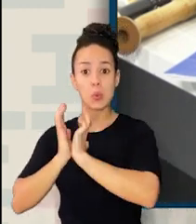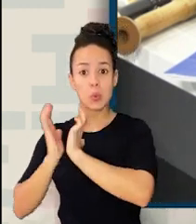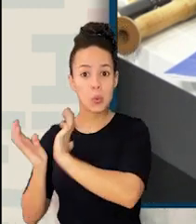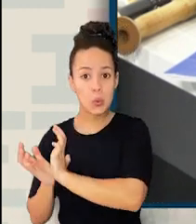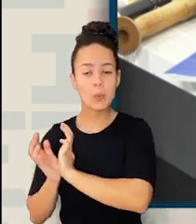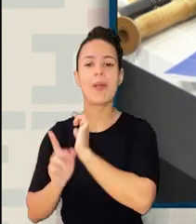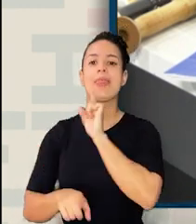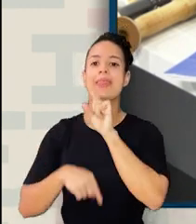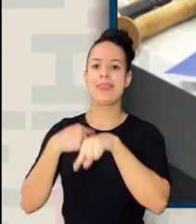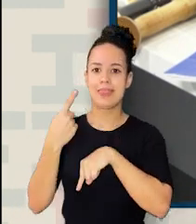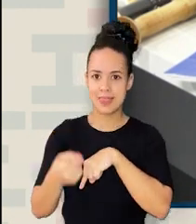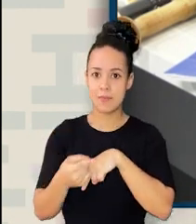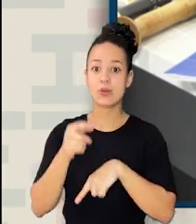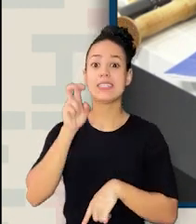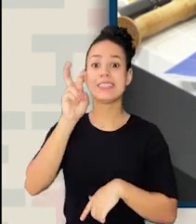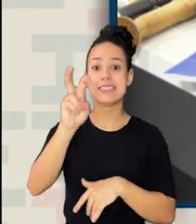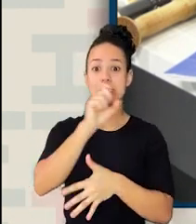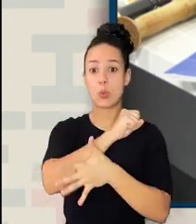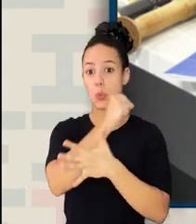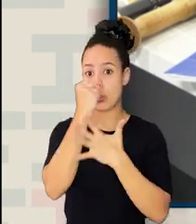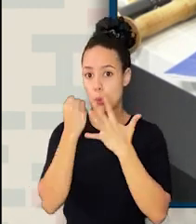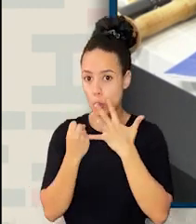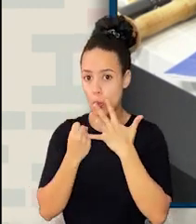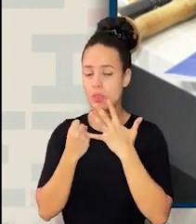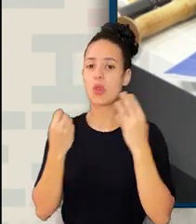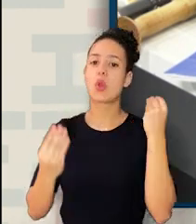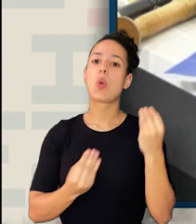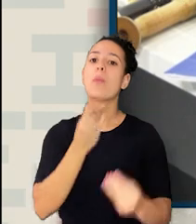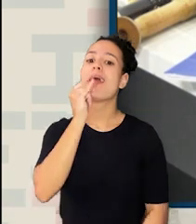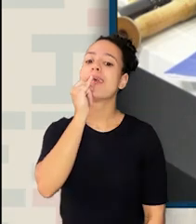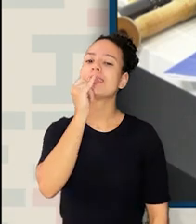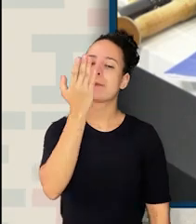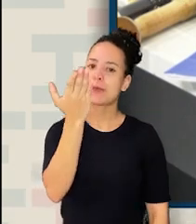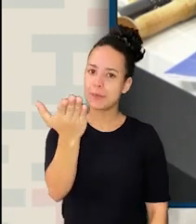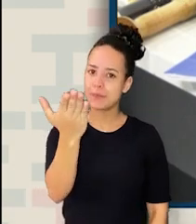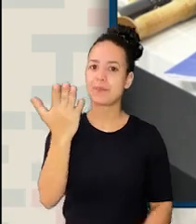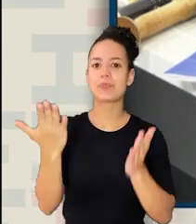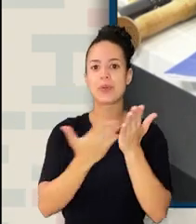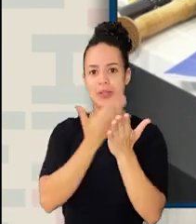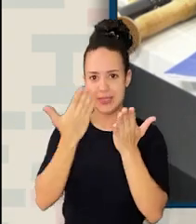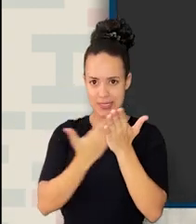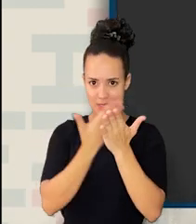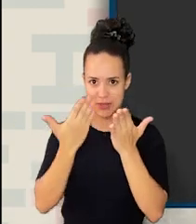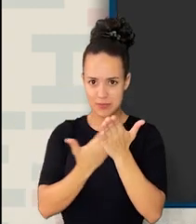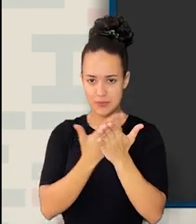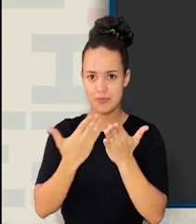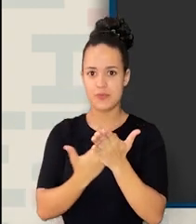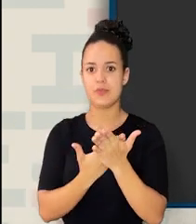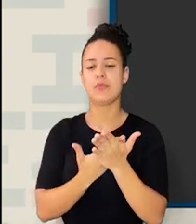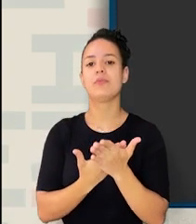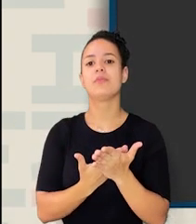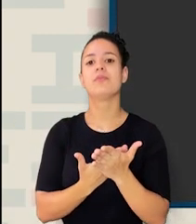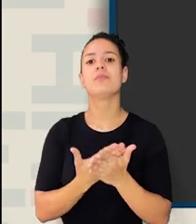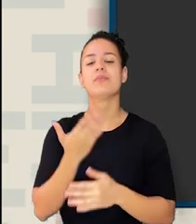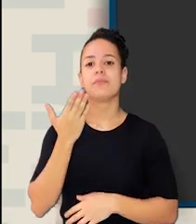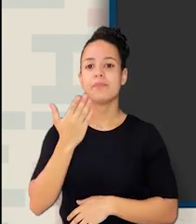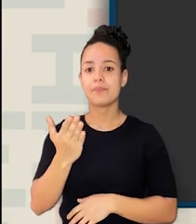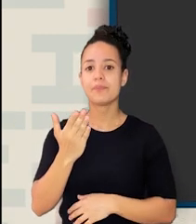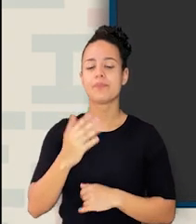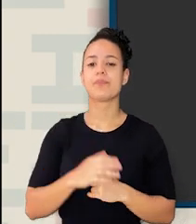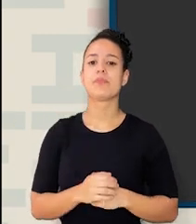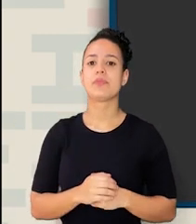E depois 5 notas, tá? Como nesse exemplo aí, nesse livro do Jean-Claude Veillant,